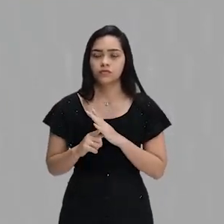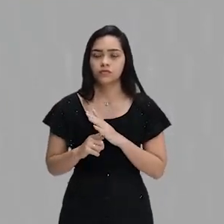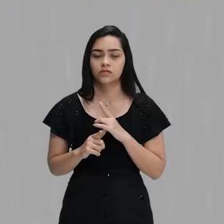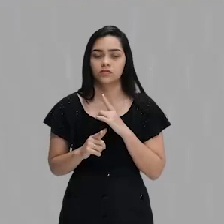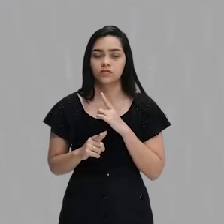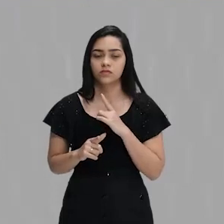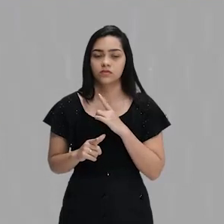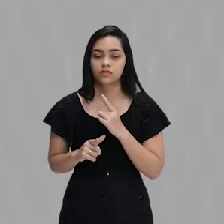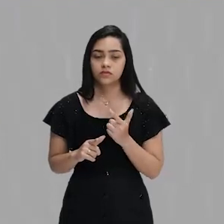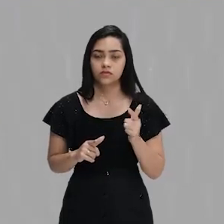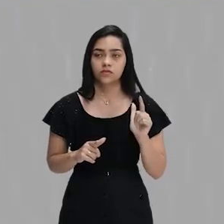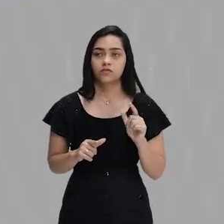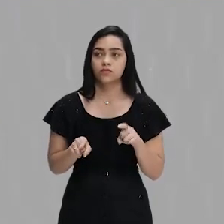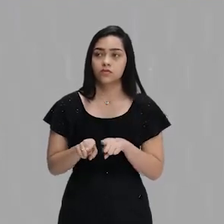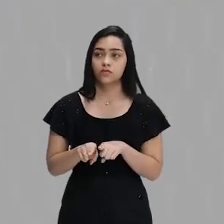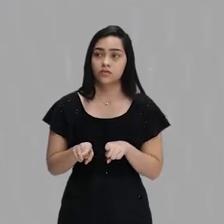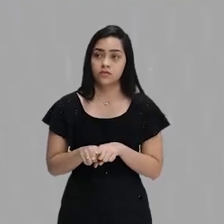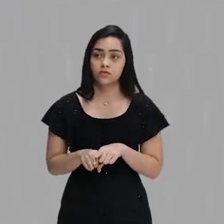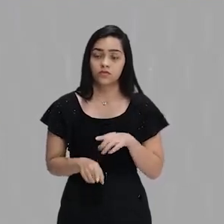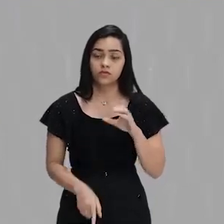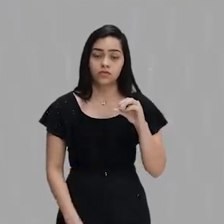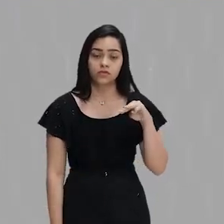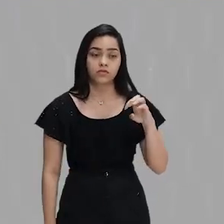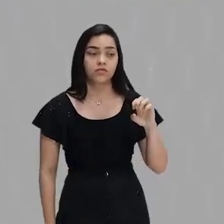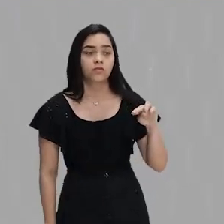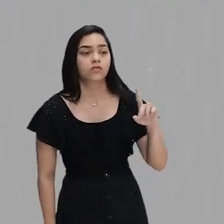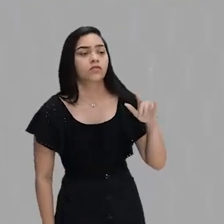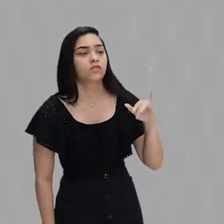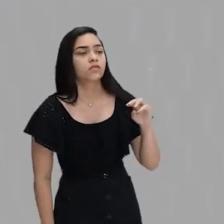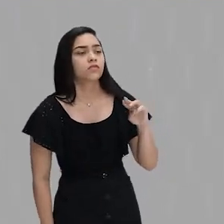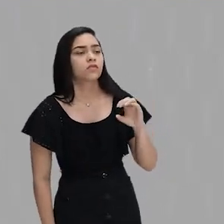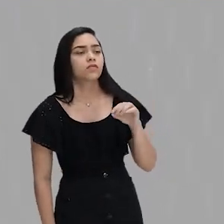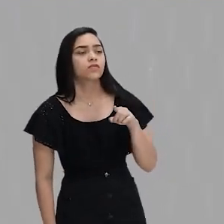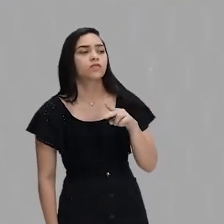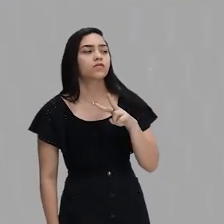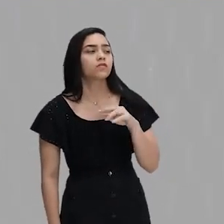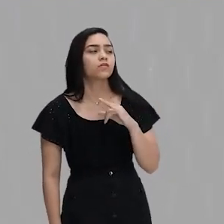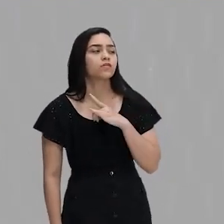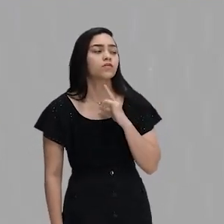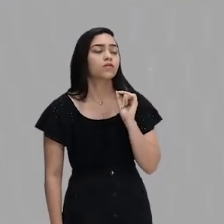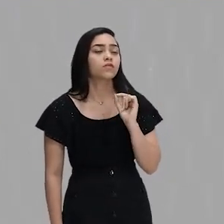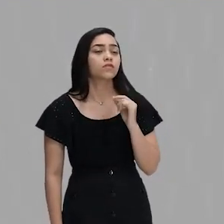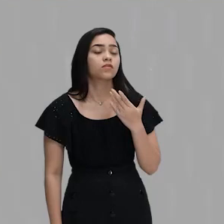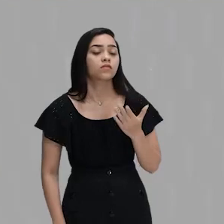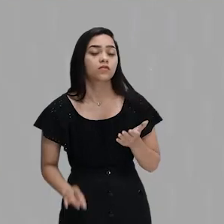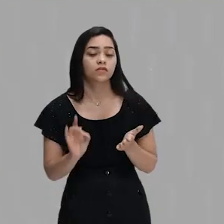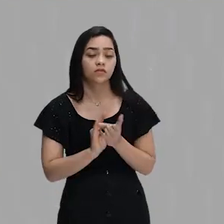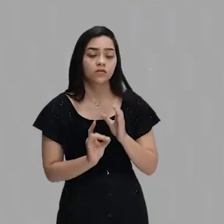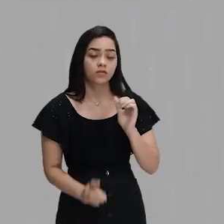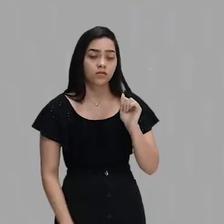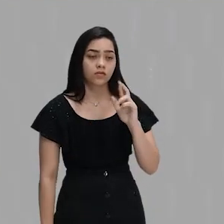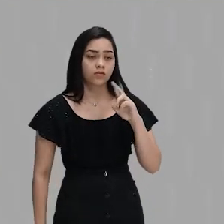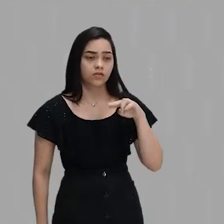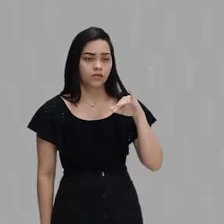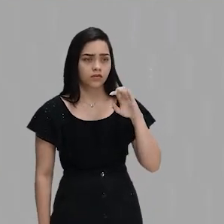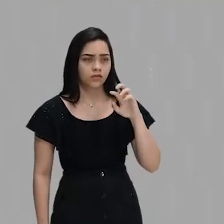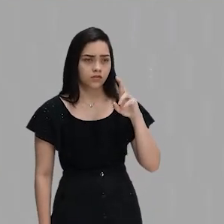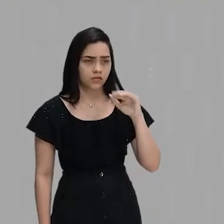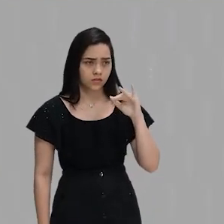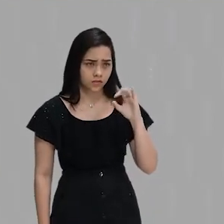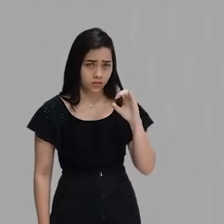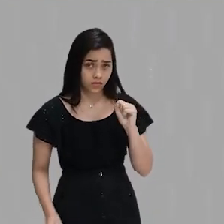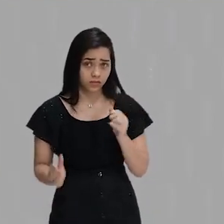inquilinismo, tem outro tipo de relação que é o comensalismo, é quando você menciona o fato dos carniceiros.